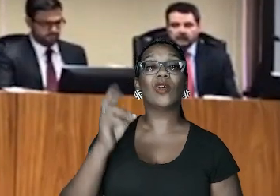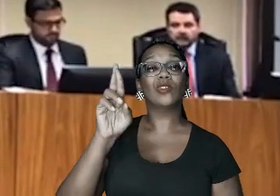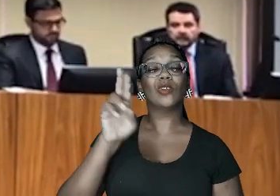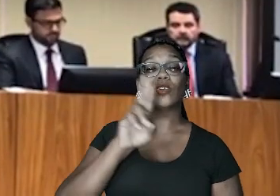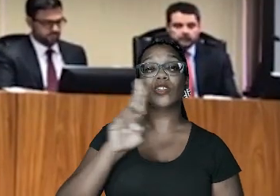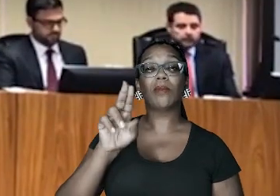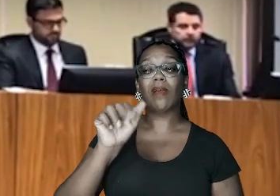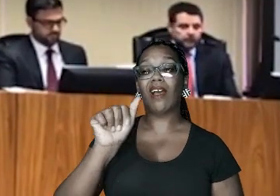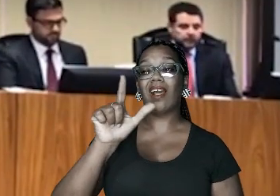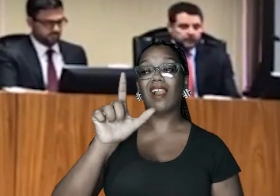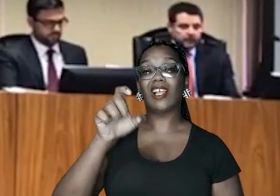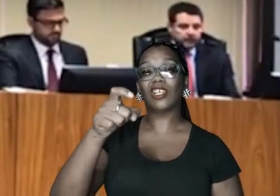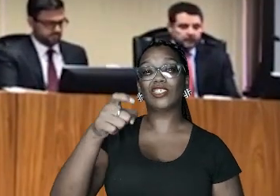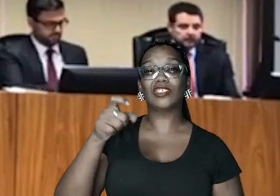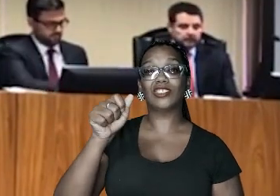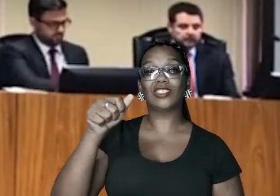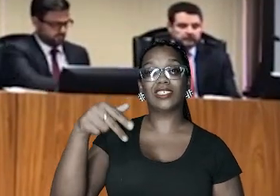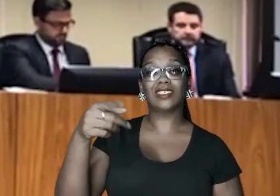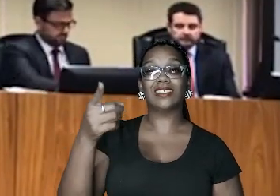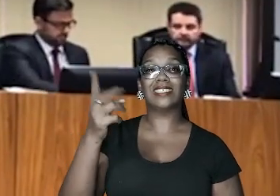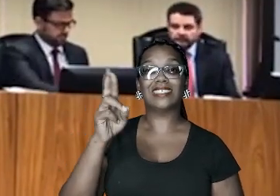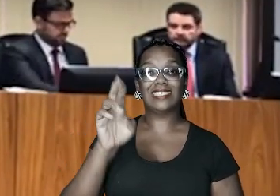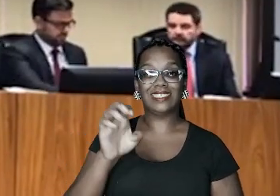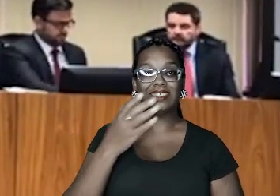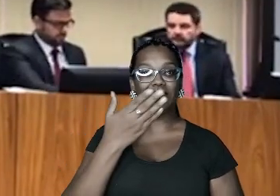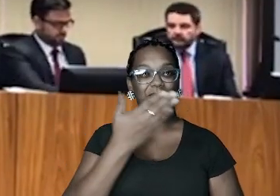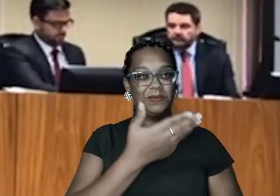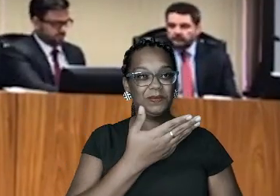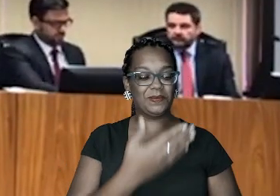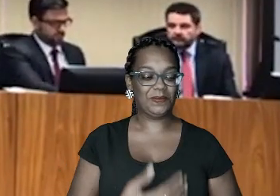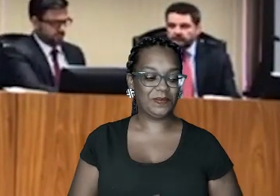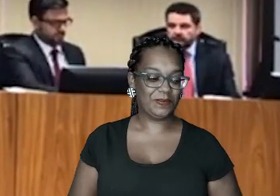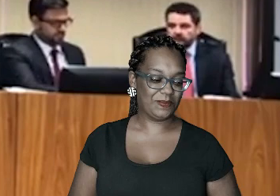com o Doutor Alexandre Pinheiro